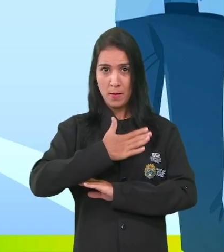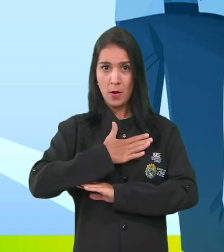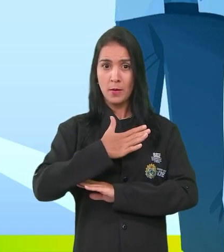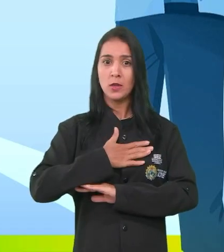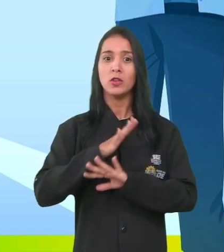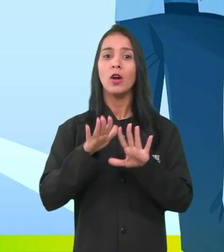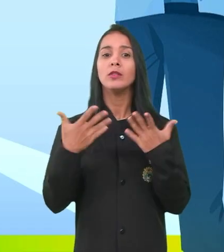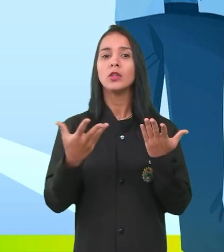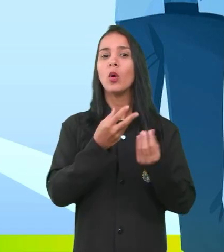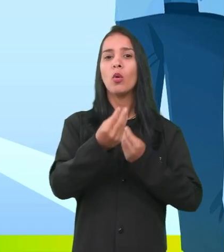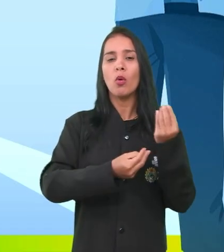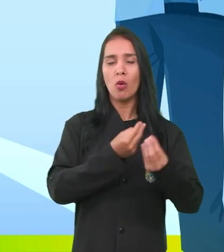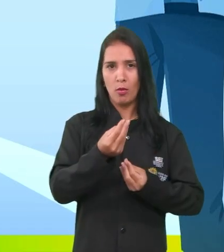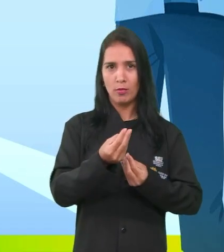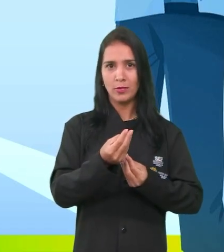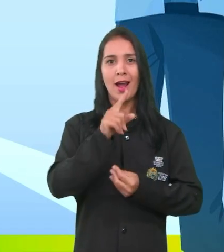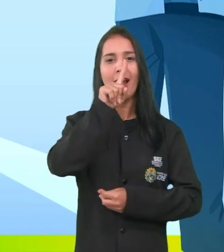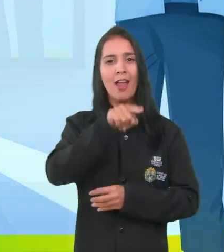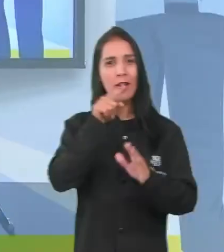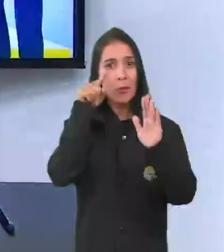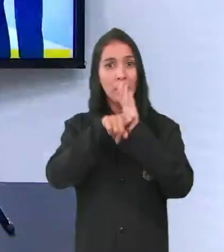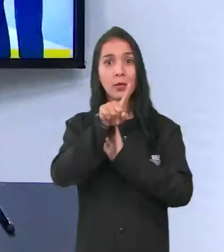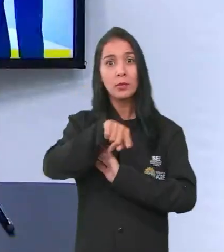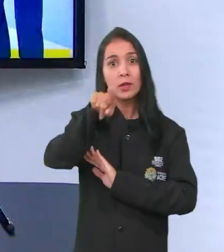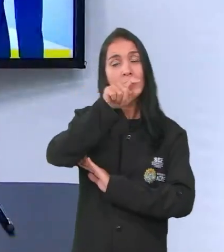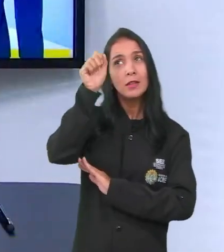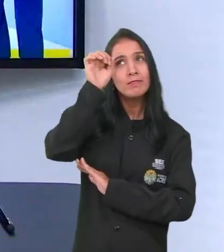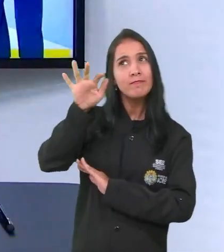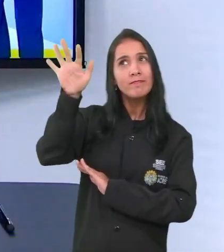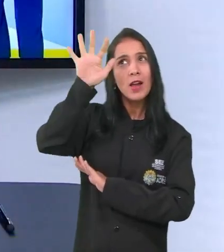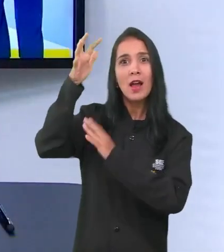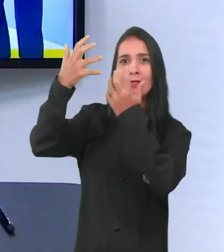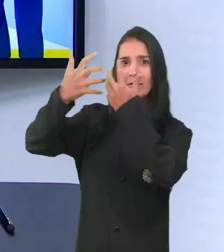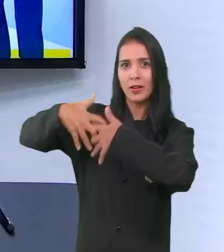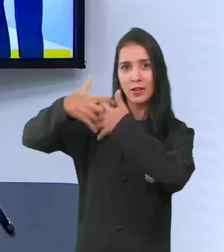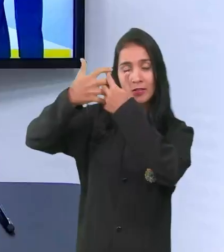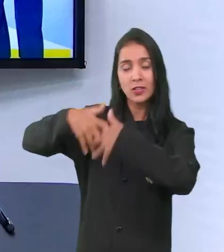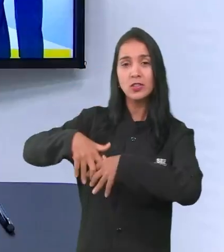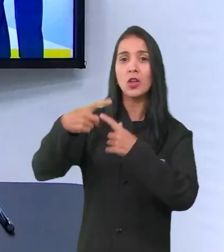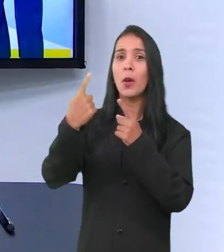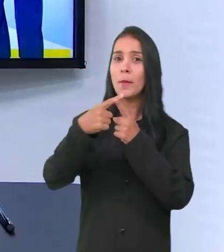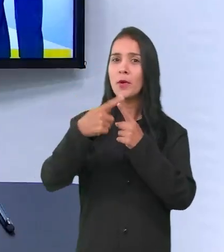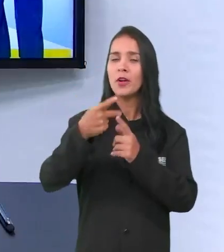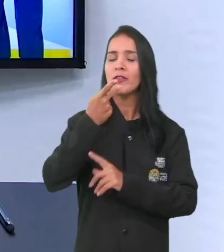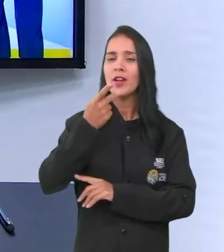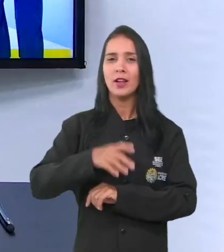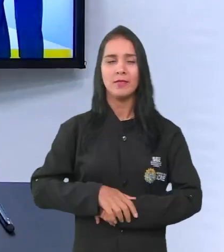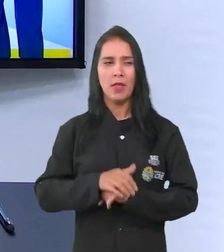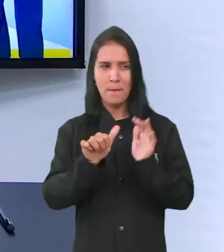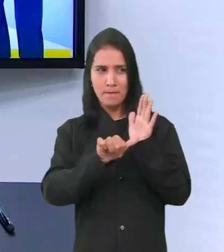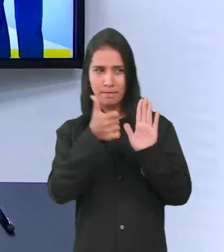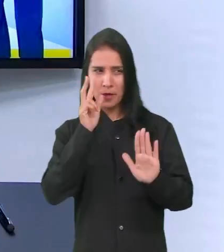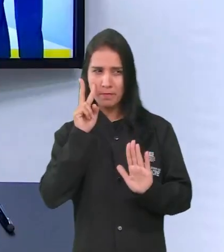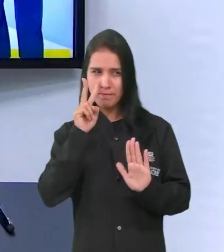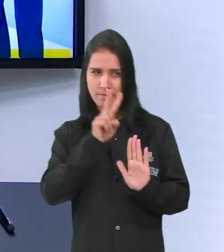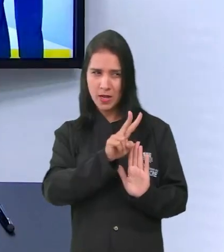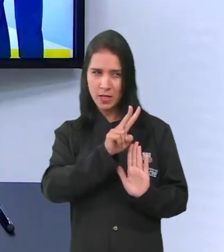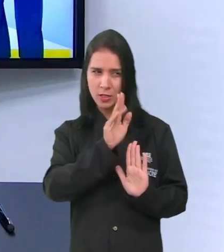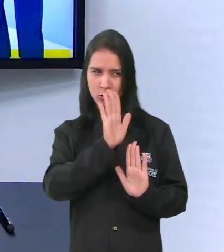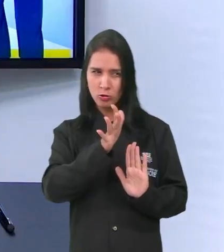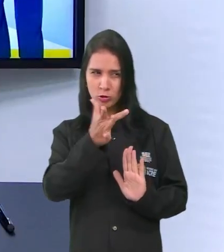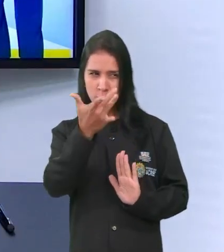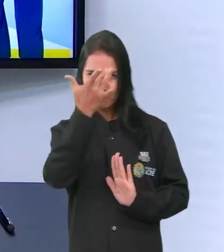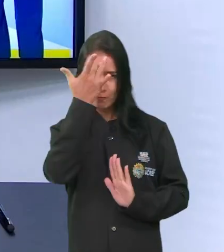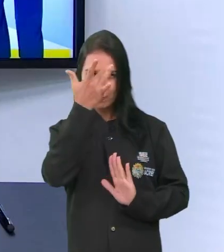aqui é uma pergunta para a gente refletir. Por que que a gente tem aquela frase, a primeira impressão é a que fica? A primeira